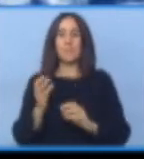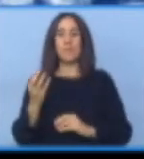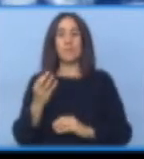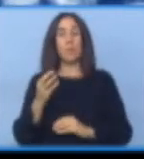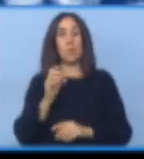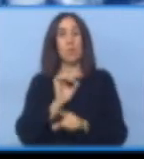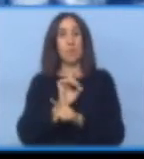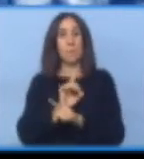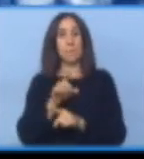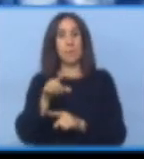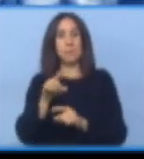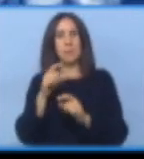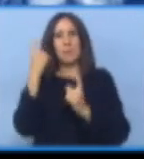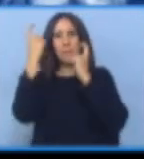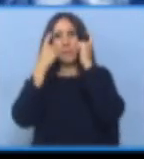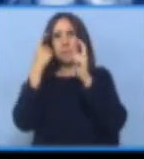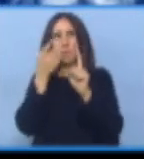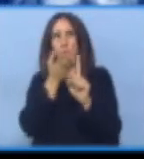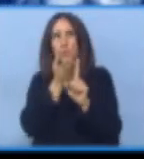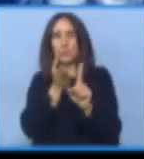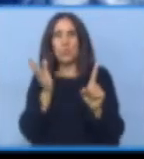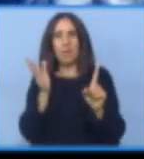começamos a afastar o pensamento da